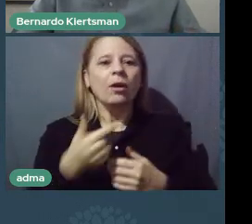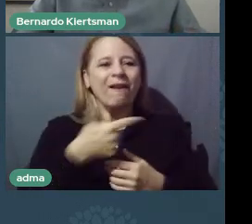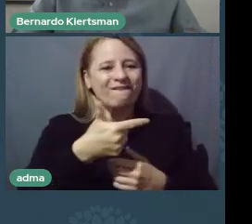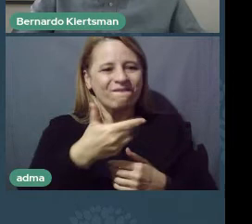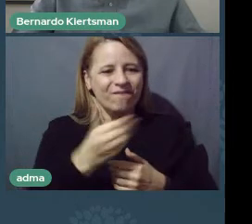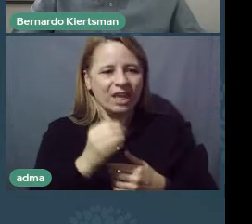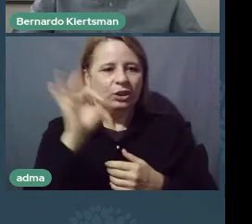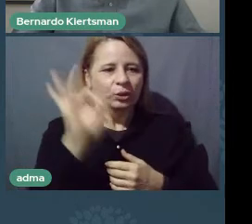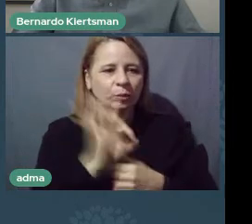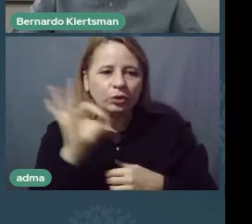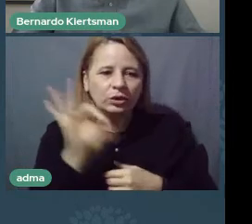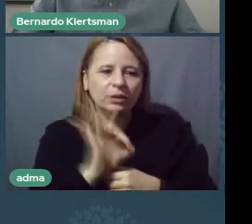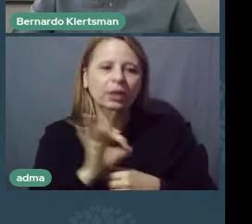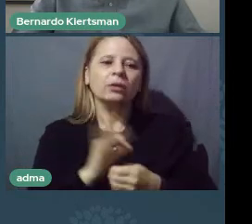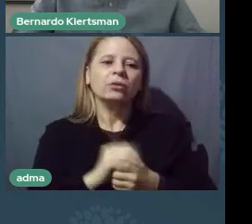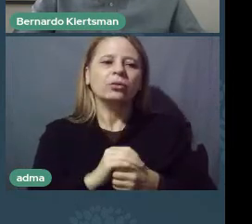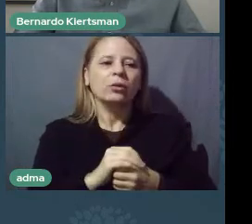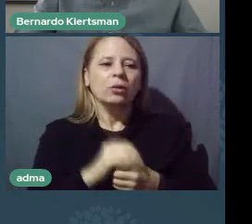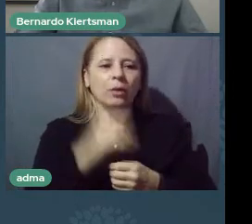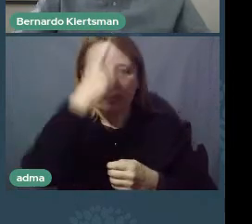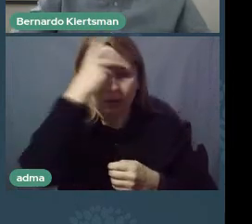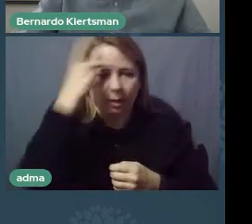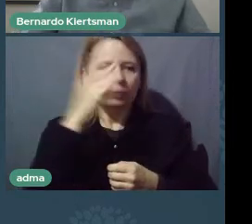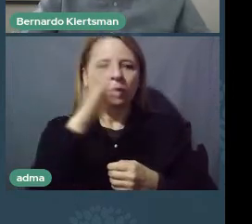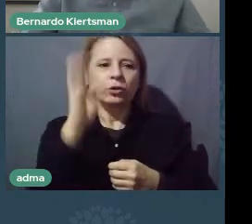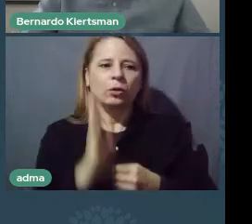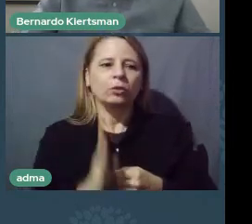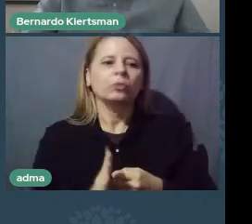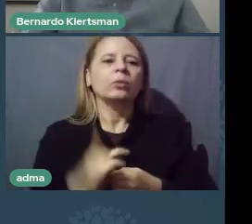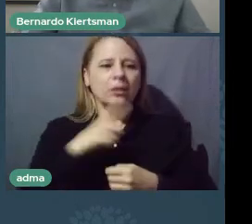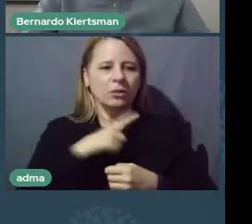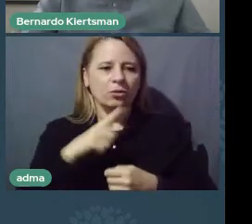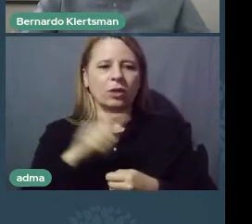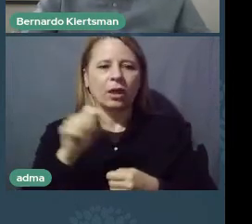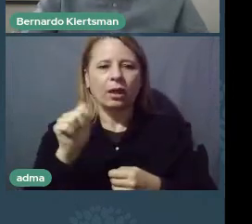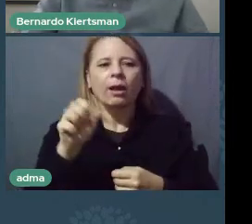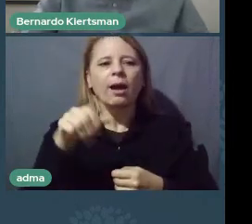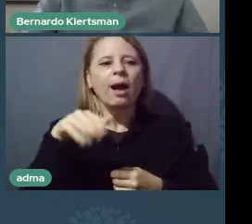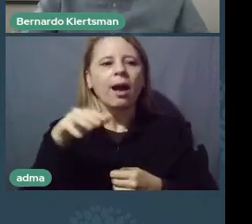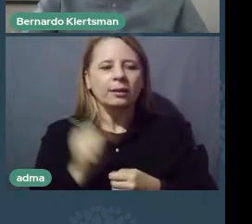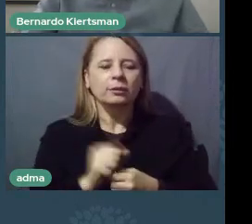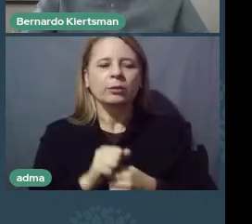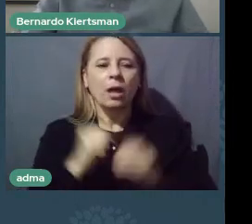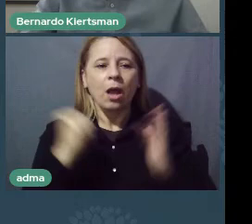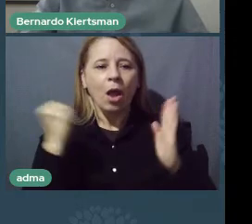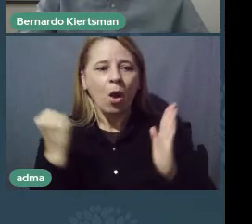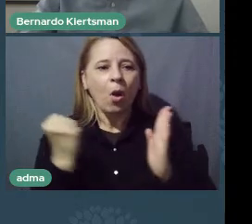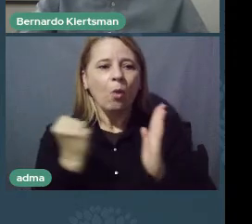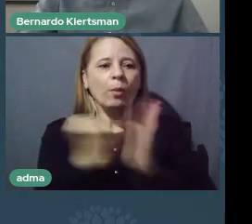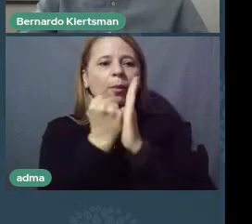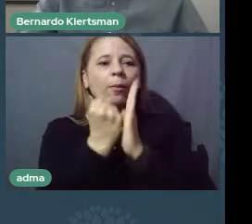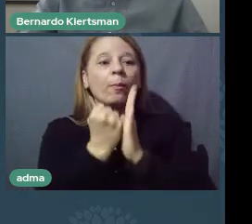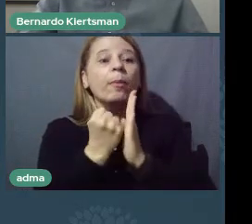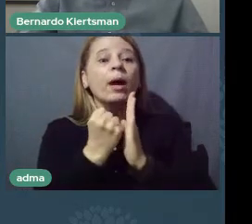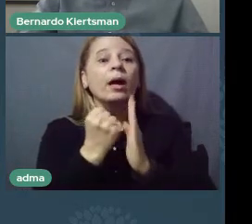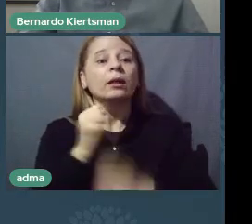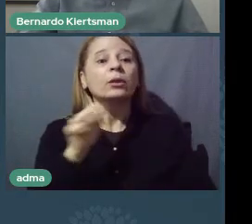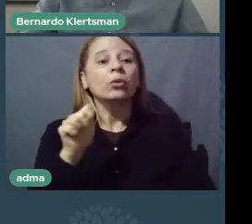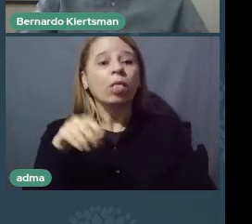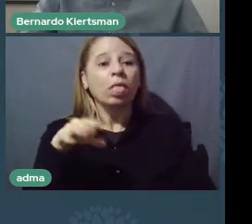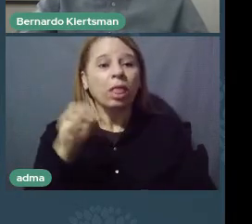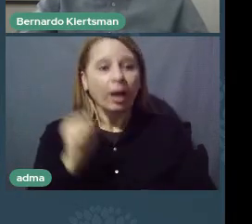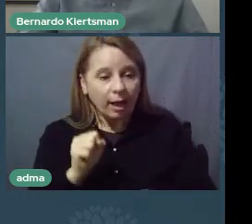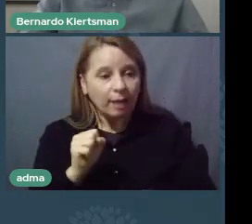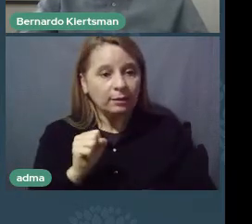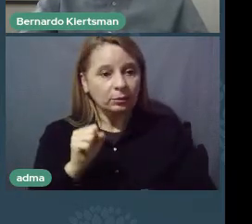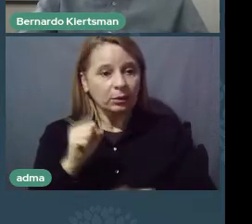20% da população do Brasil. Nós vimos o impacto da asma na aula anterior, e eu queria